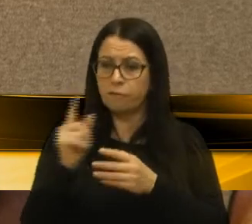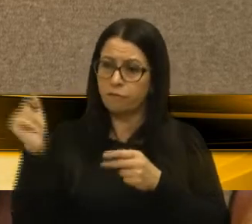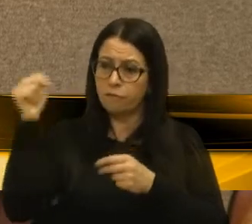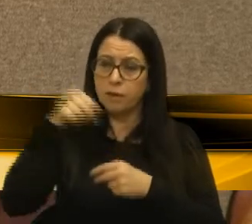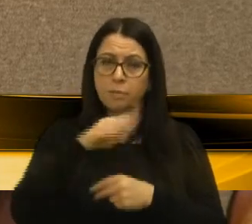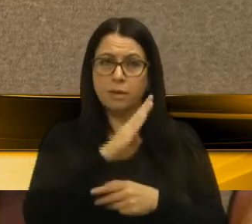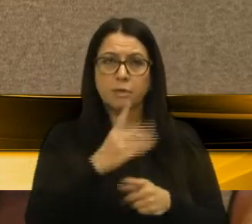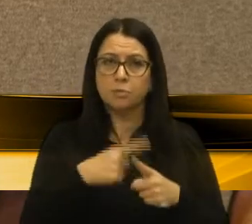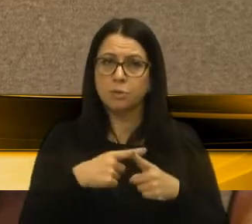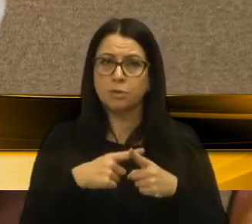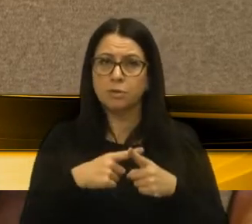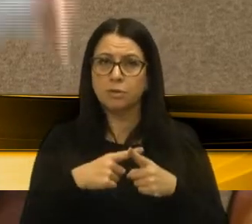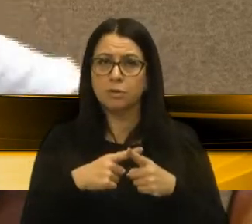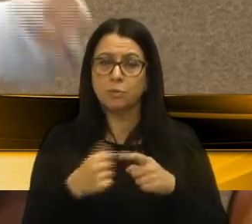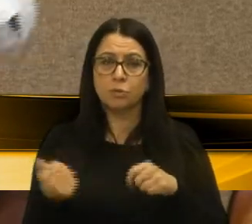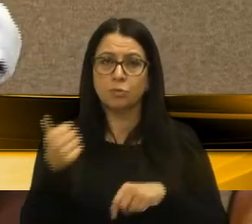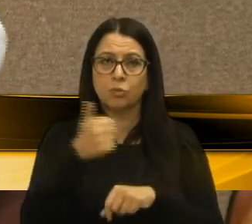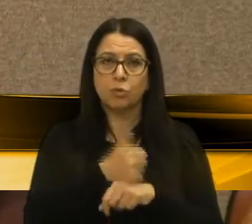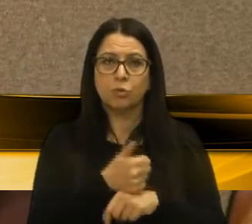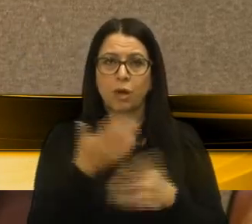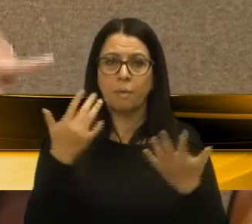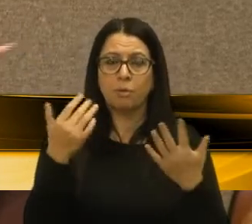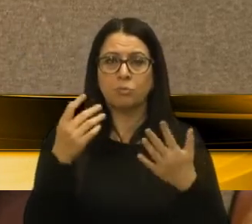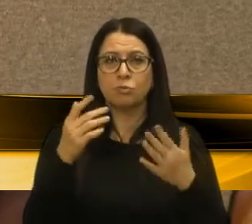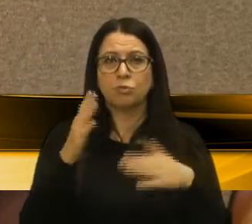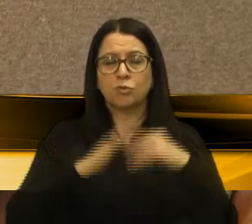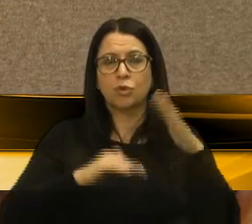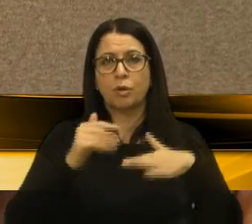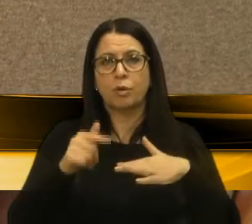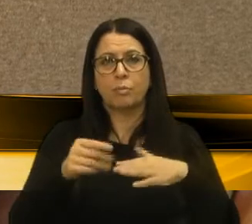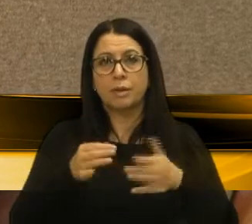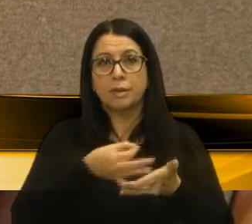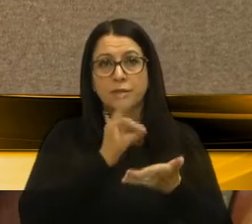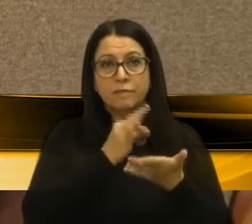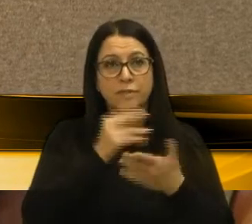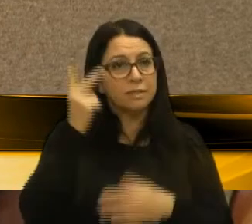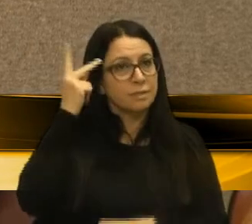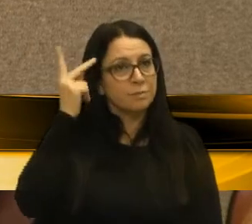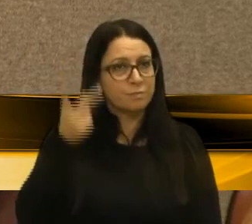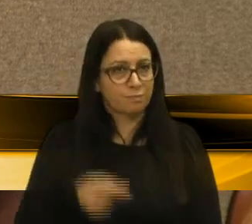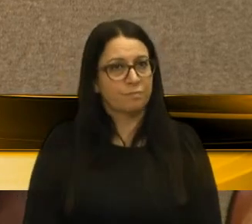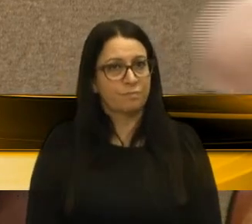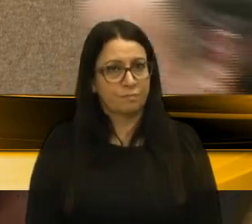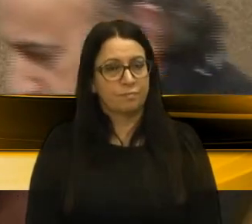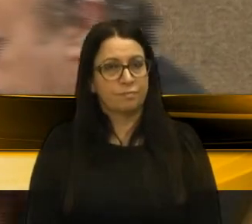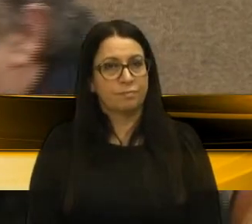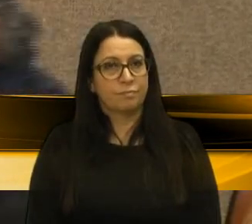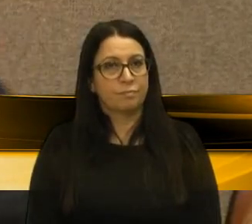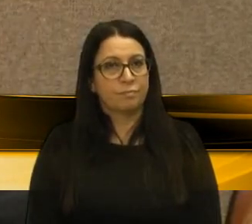para quê? Para substituir a mão de obra escrava nos cafezais de São Paulo.